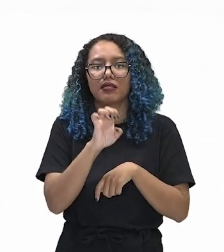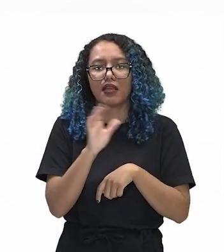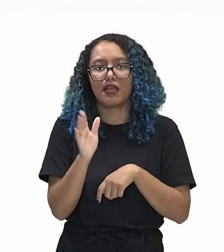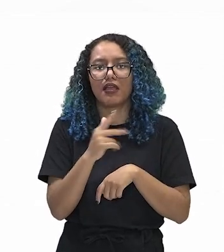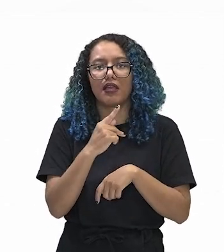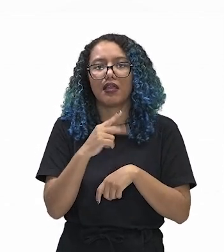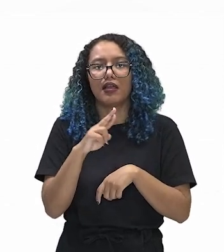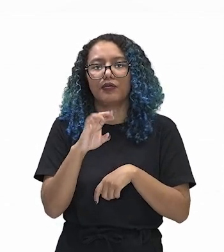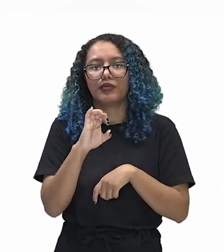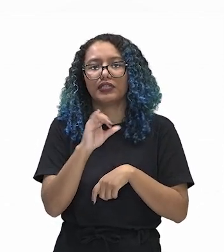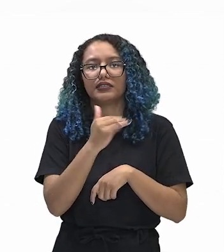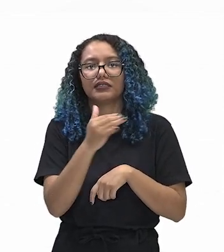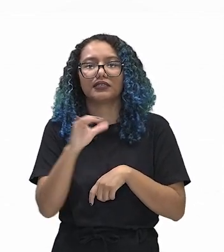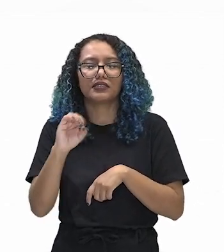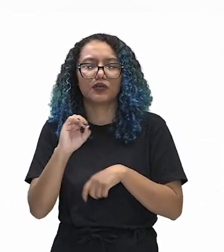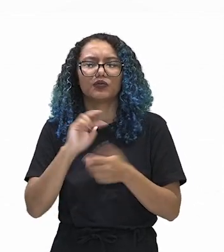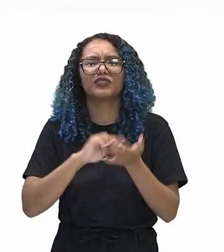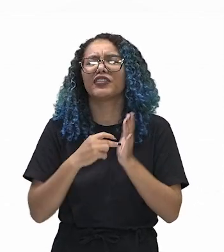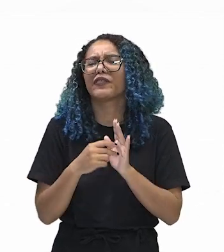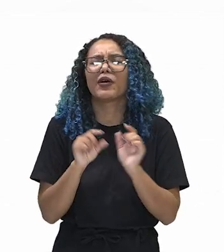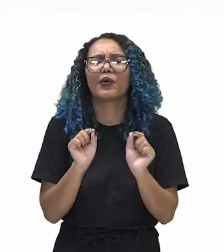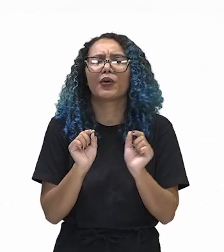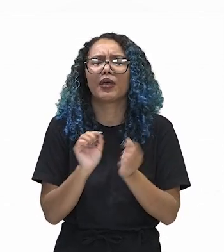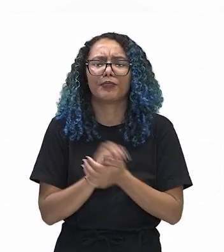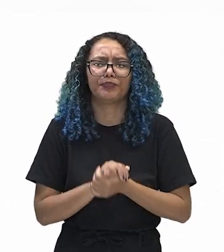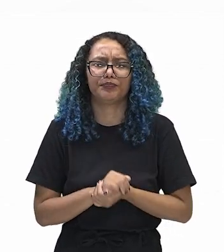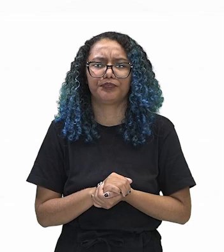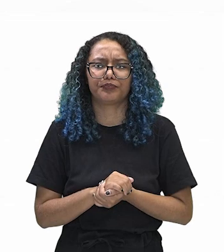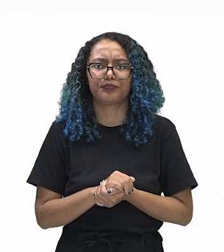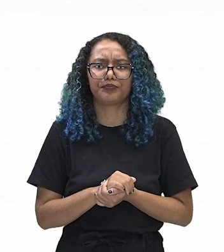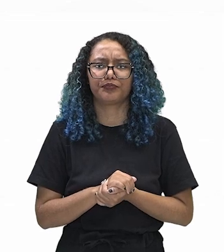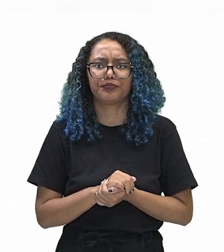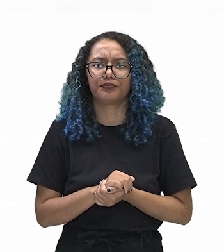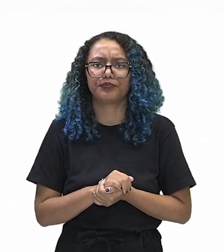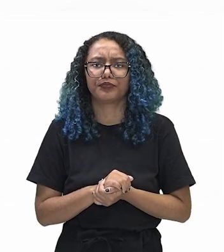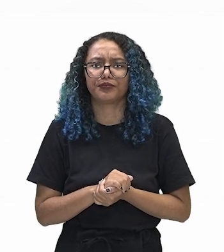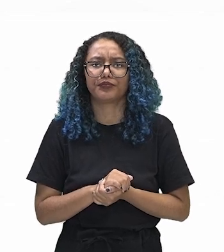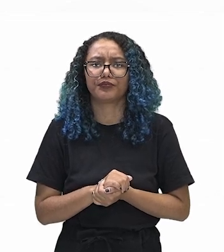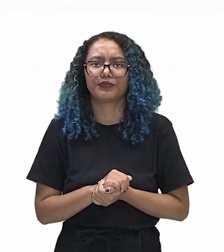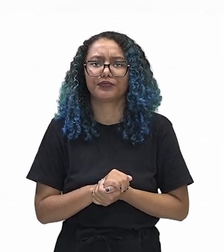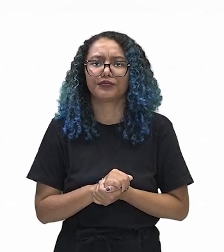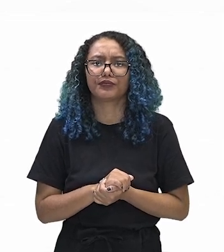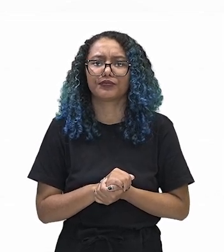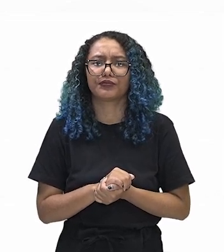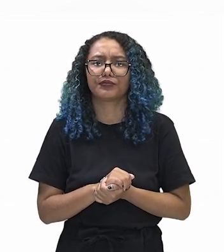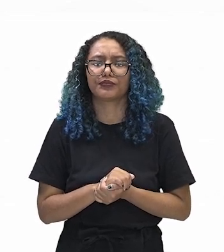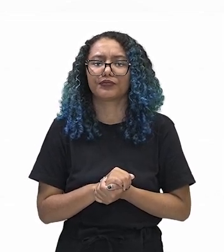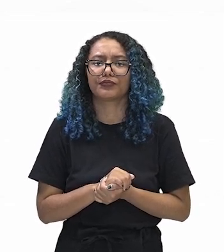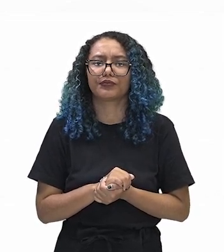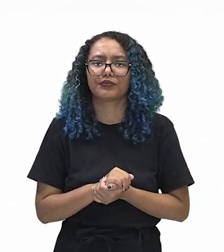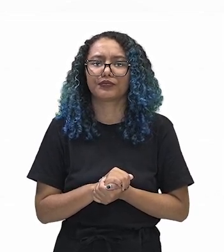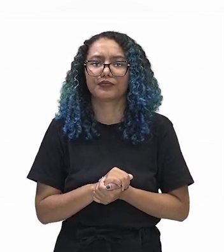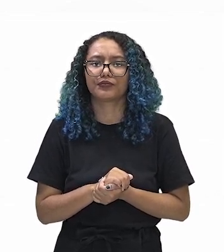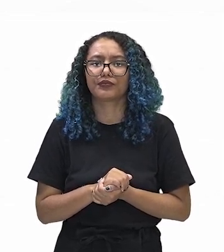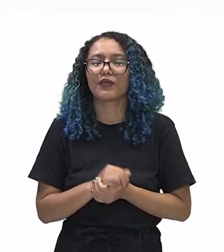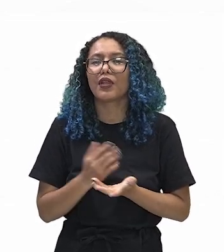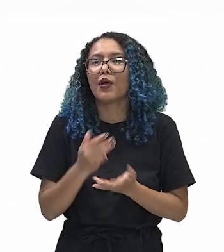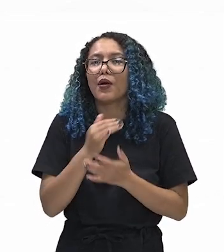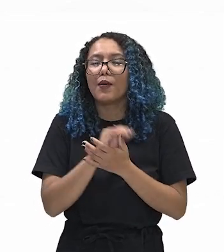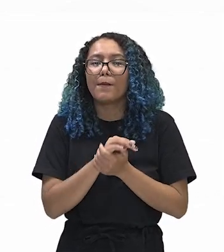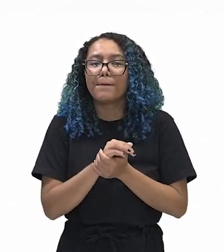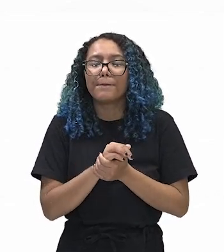de precisão, pessoal. O que é uma agricultura de precisão? A agricultura de precisão seria aí